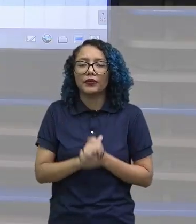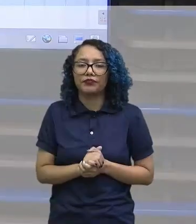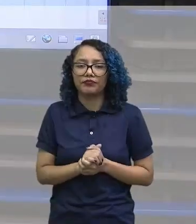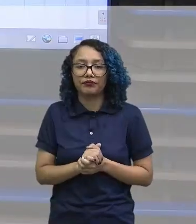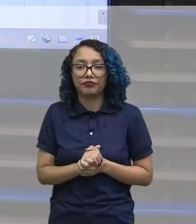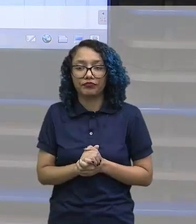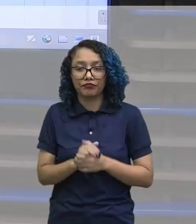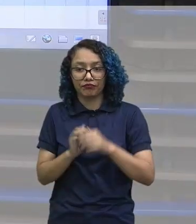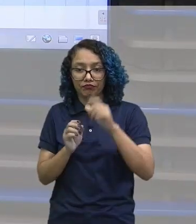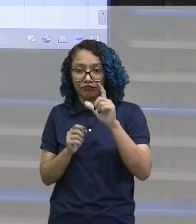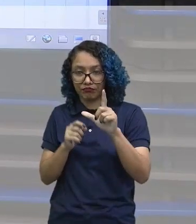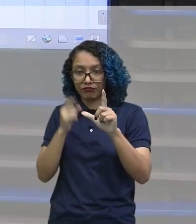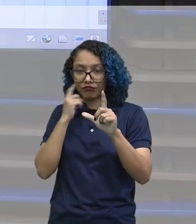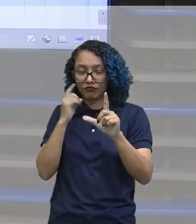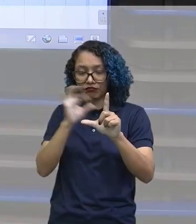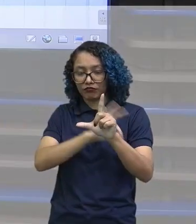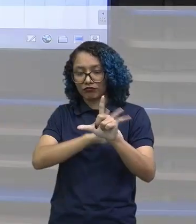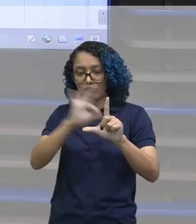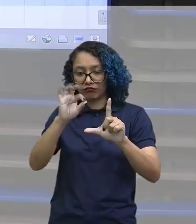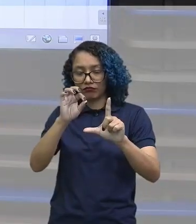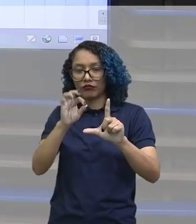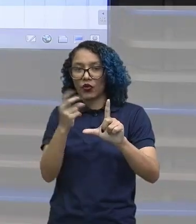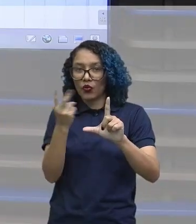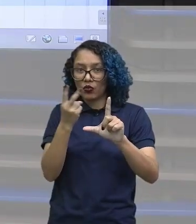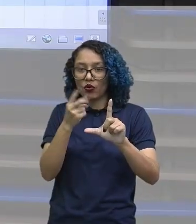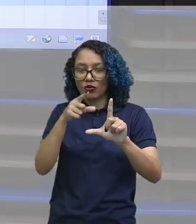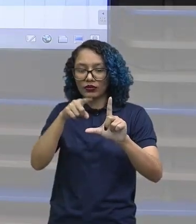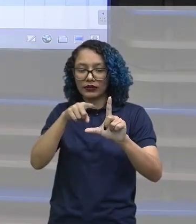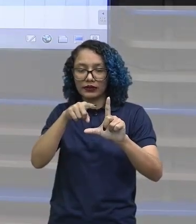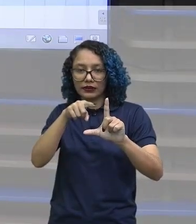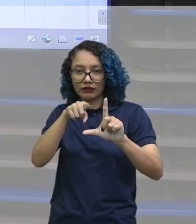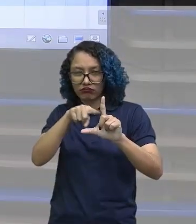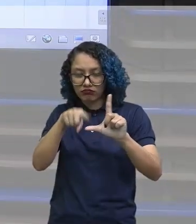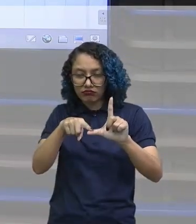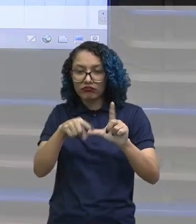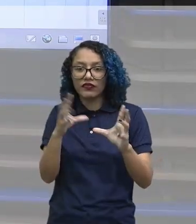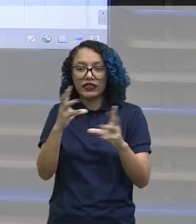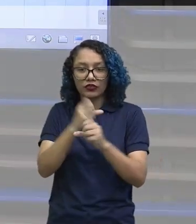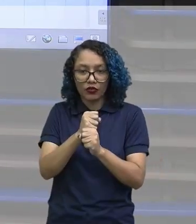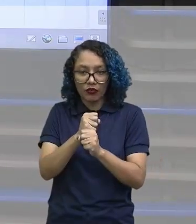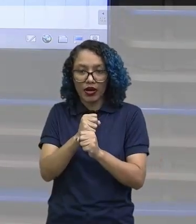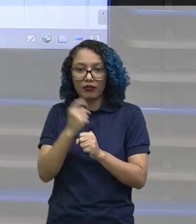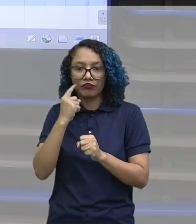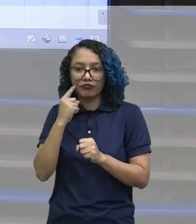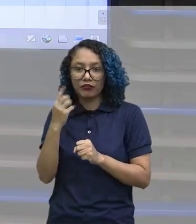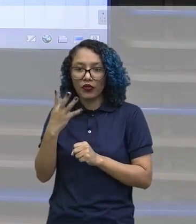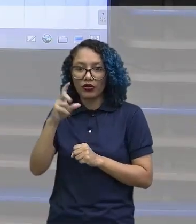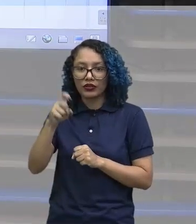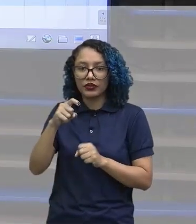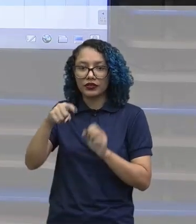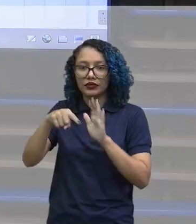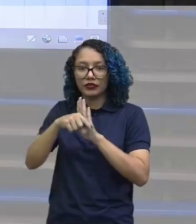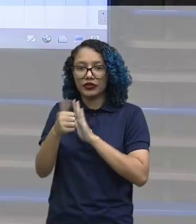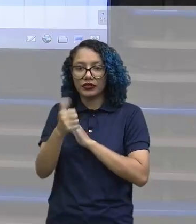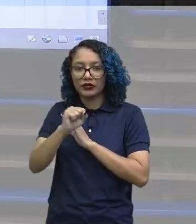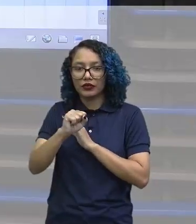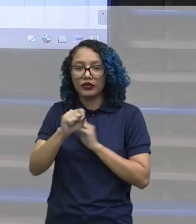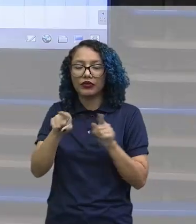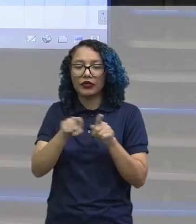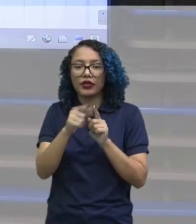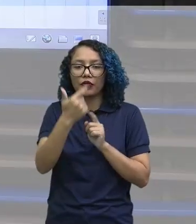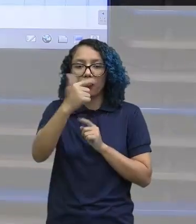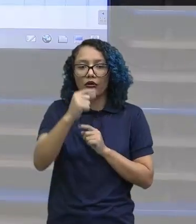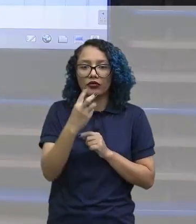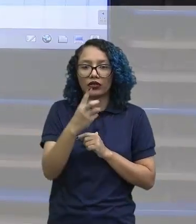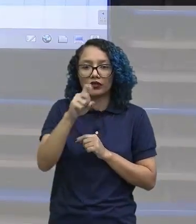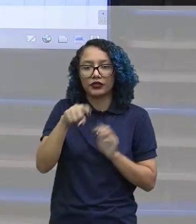os ângulos, que aqui está representado por 4x menos 18, e o outro ângulo por 3x mais 24.